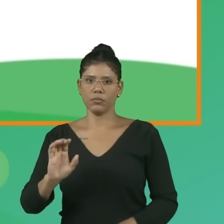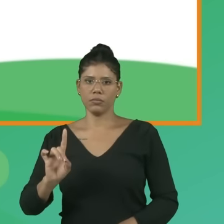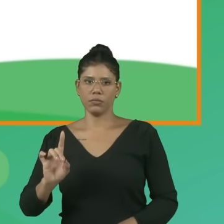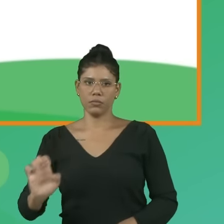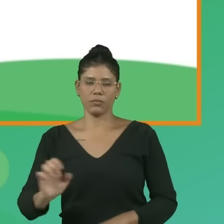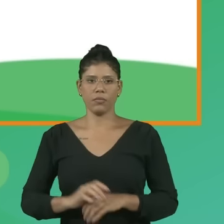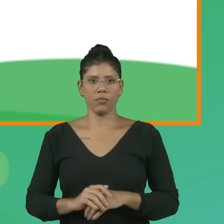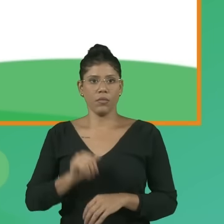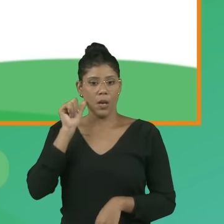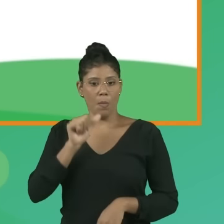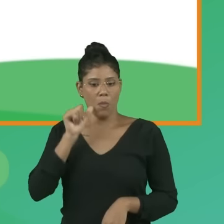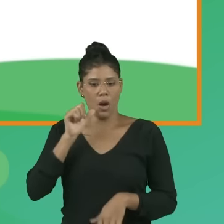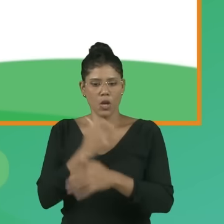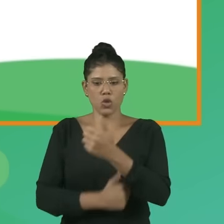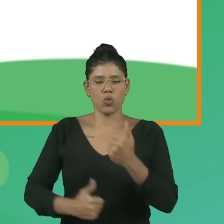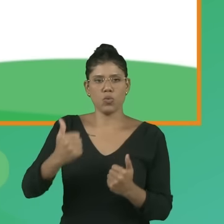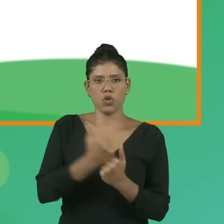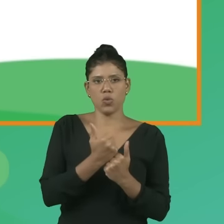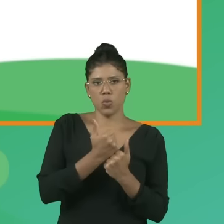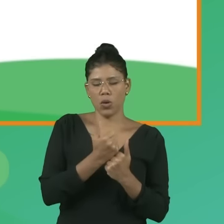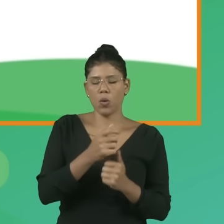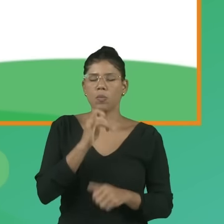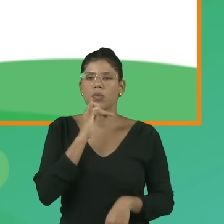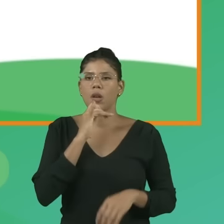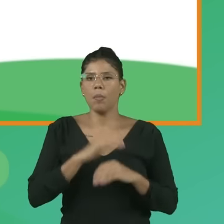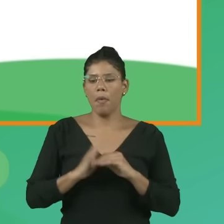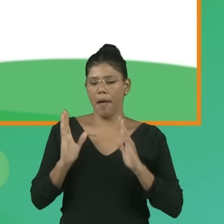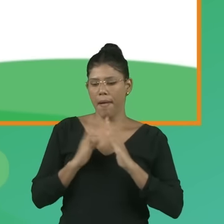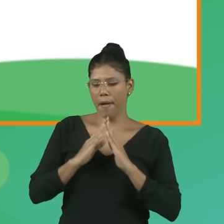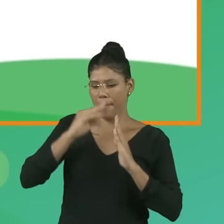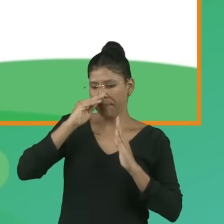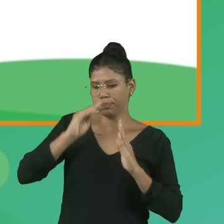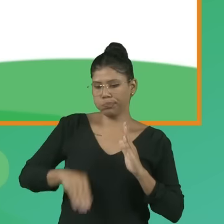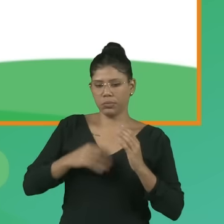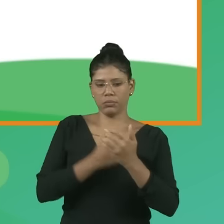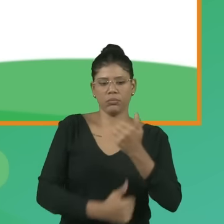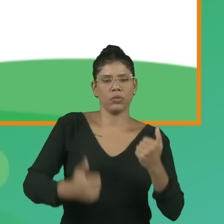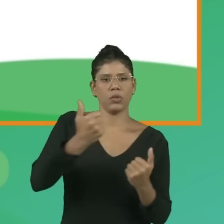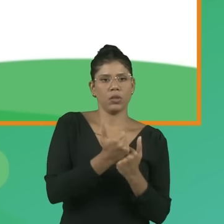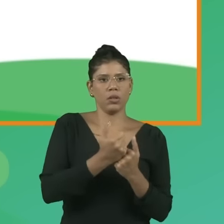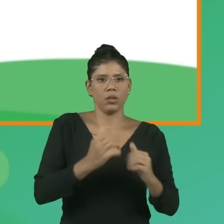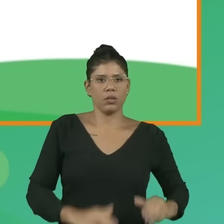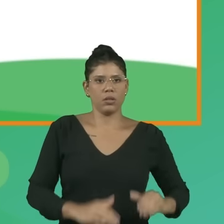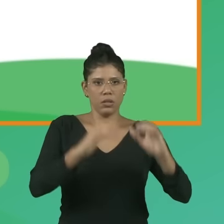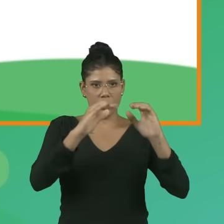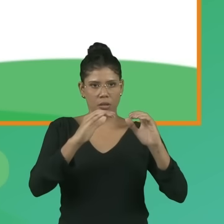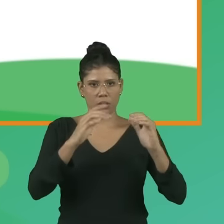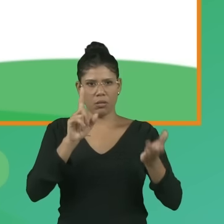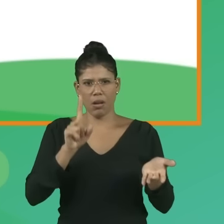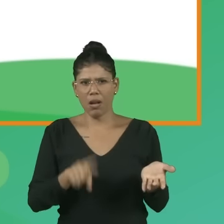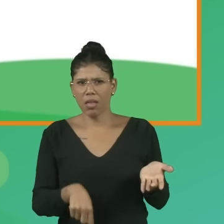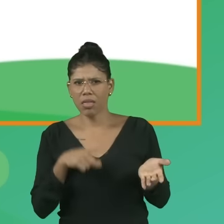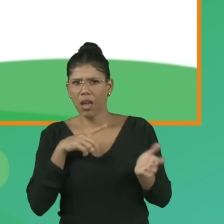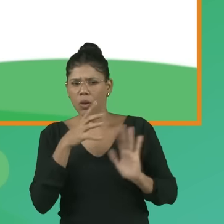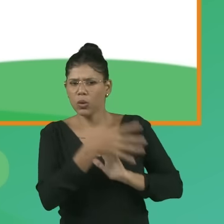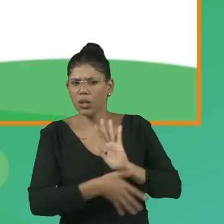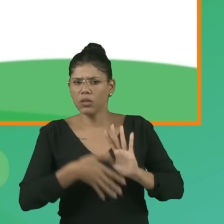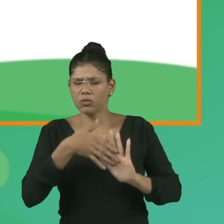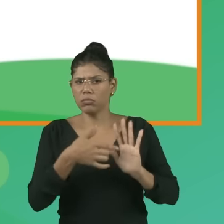Então, essas mulheres, elas entravam no campo científico para substituir os trabalhos de casa? É dito isso no texto?